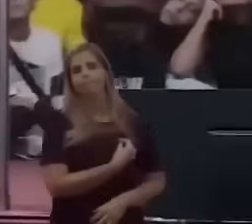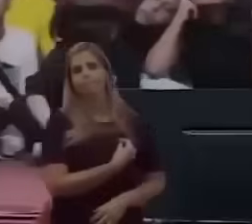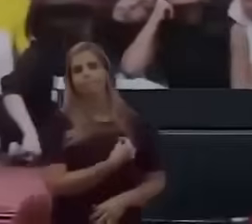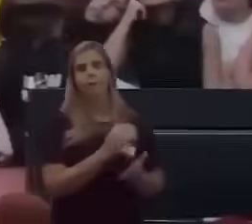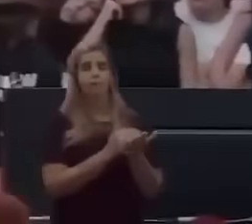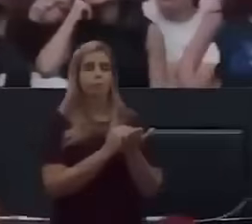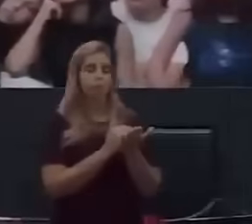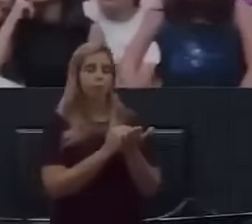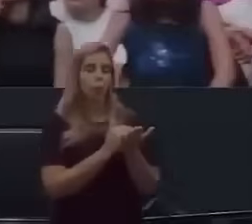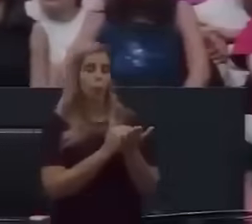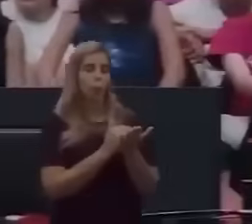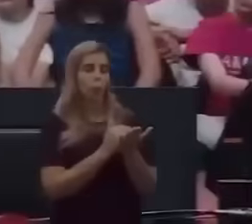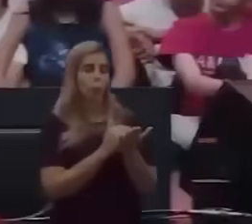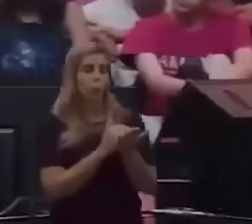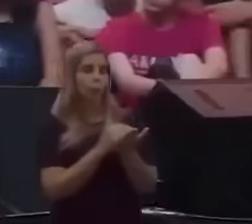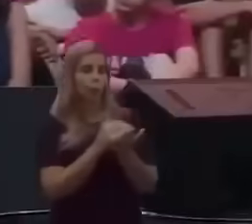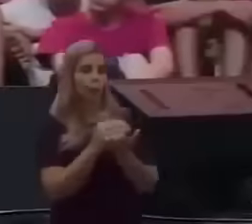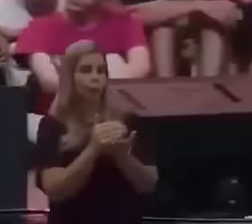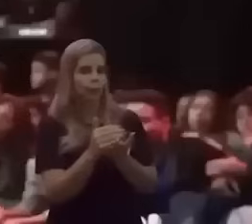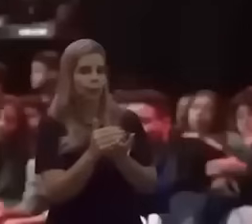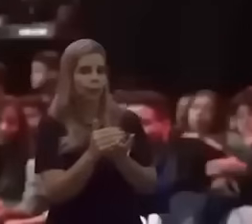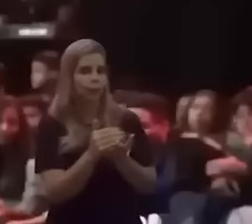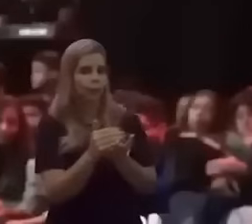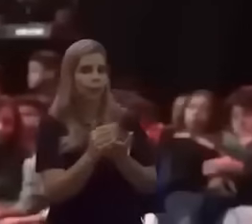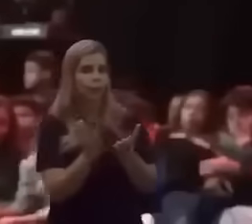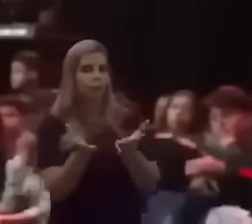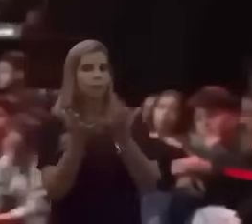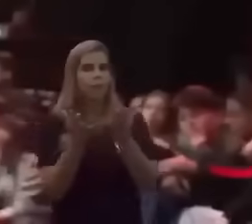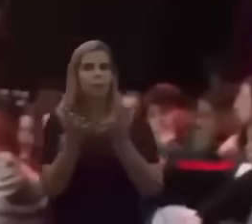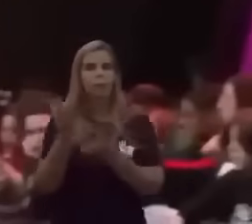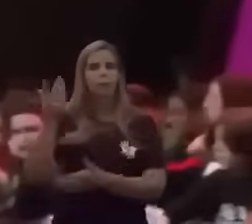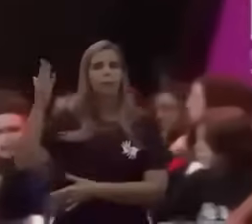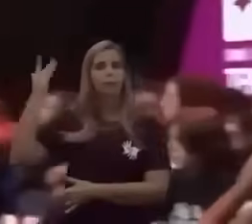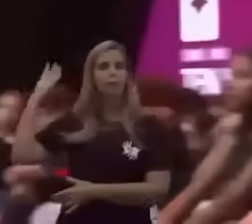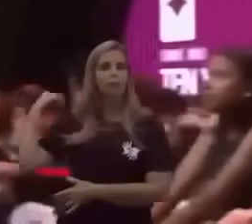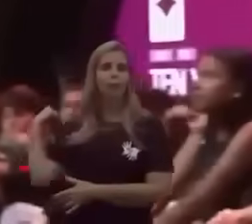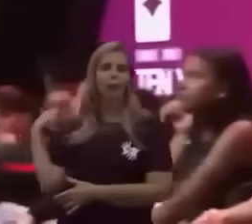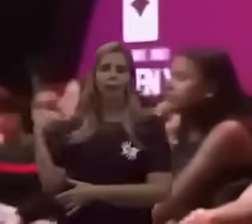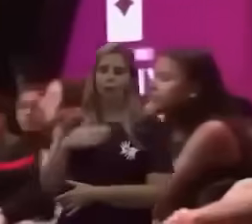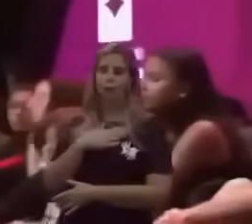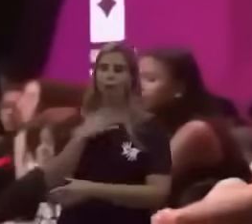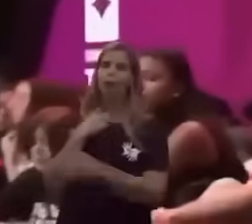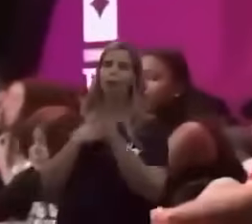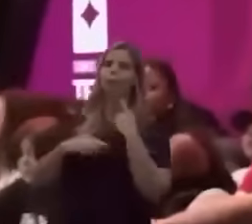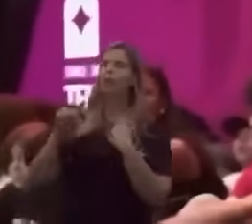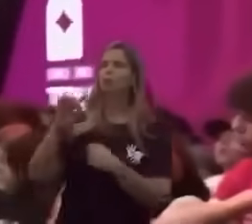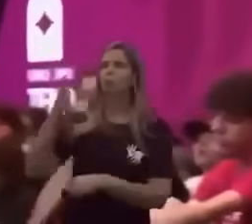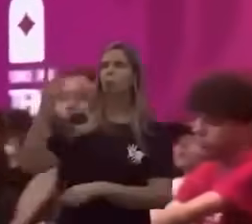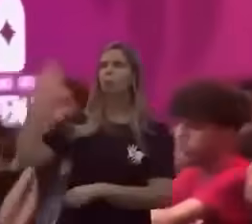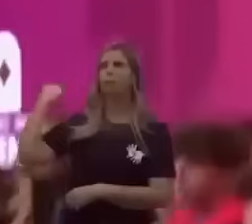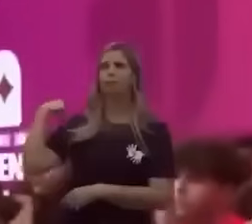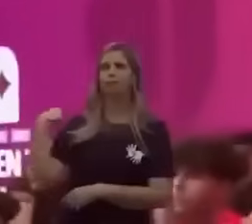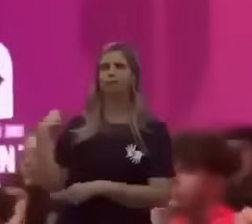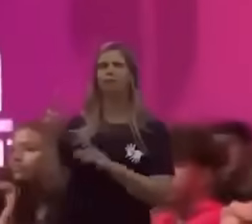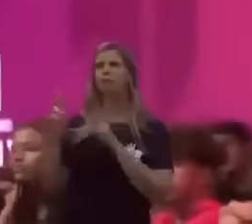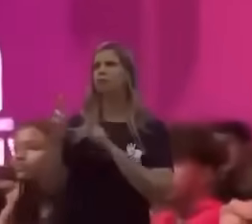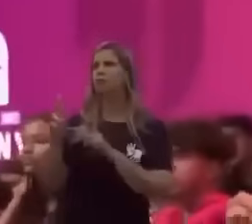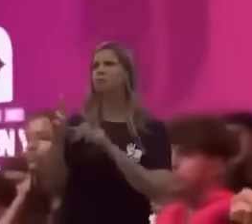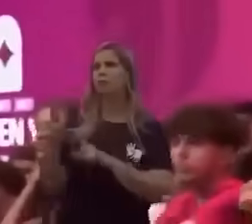e começou a voltar para suas redes, para o seu passado, diz, para mim não tem mais jeito, para mim não tem mais esperança.